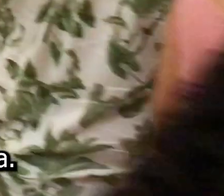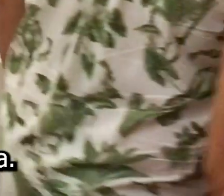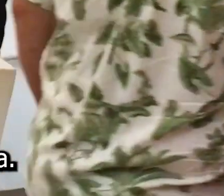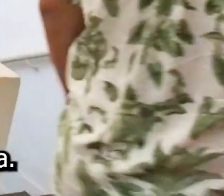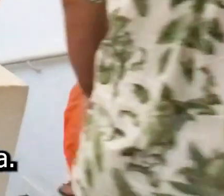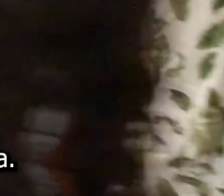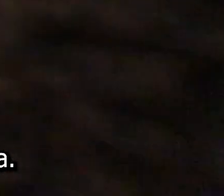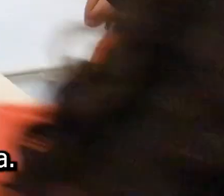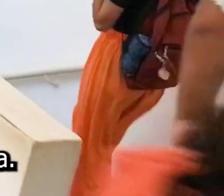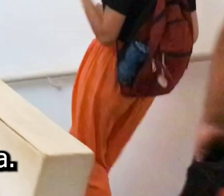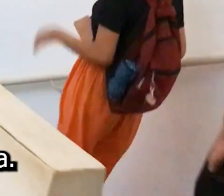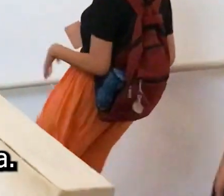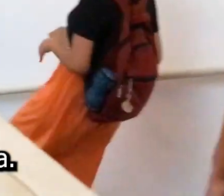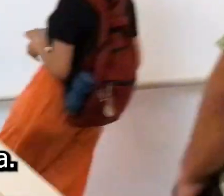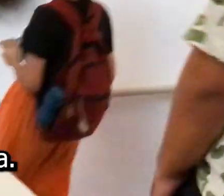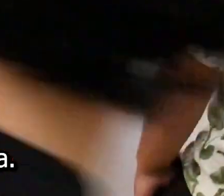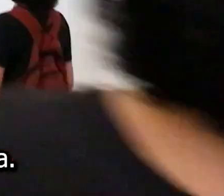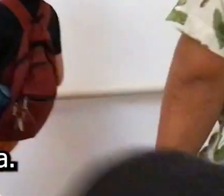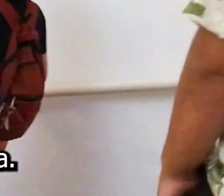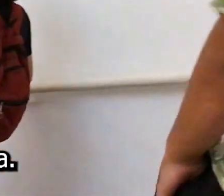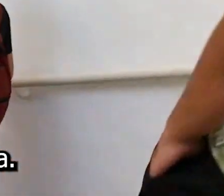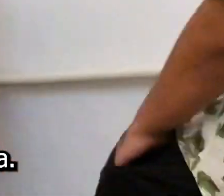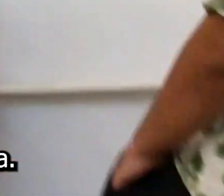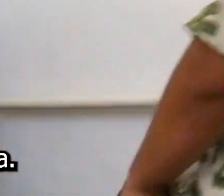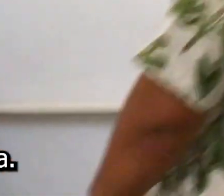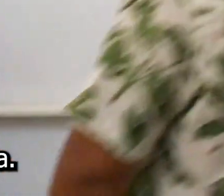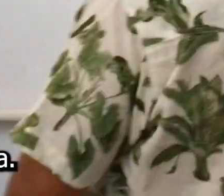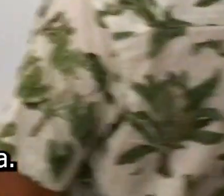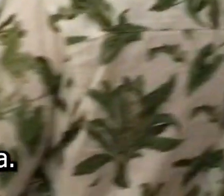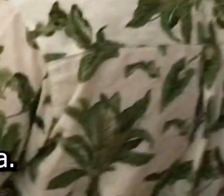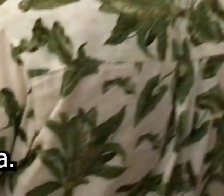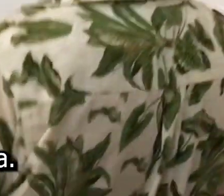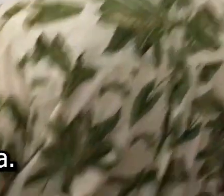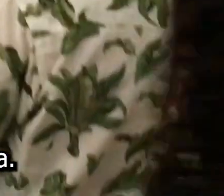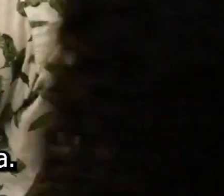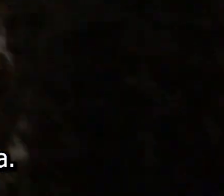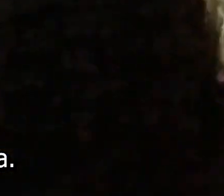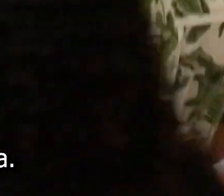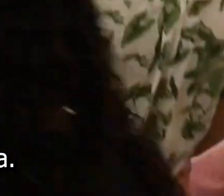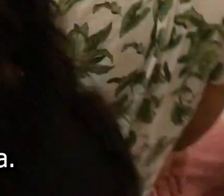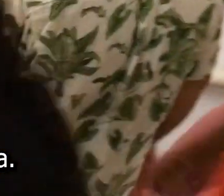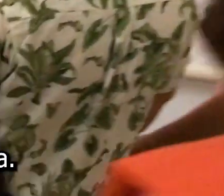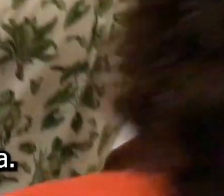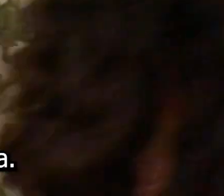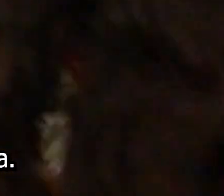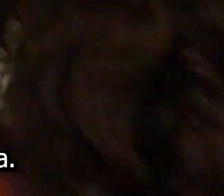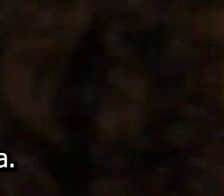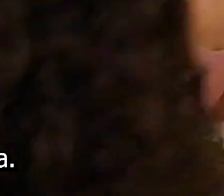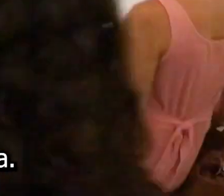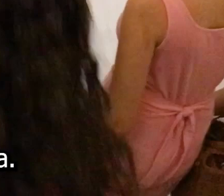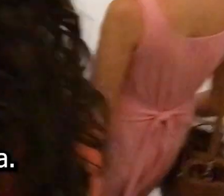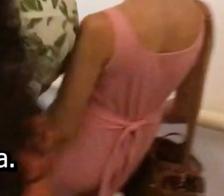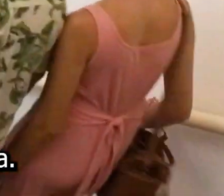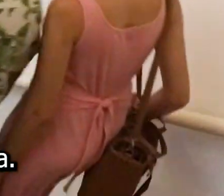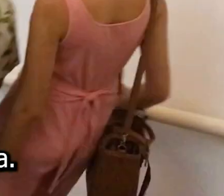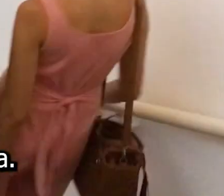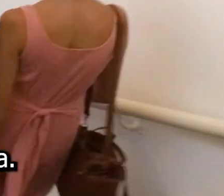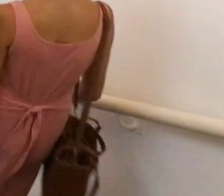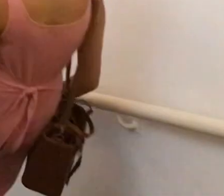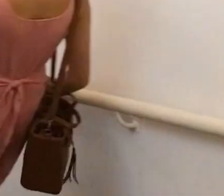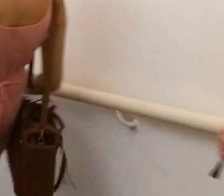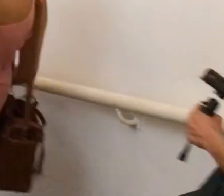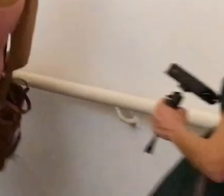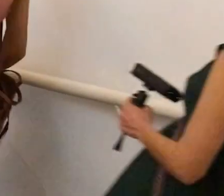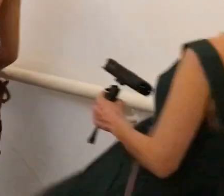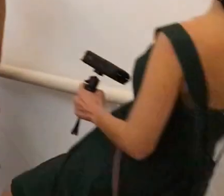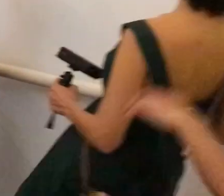como ela me dá uma coisa de vazio. Pisar no meio, quero se pisar no rabuxi. Olha como ela me dá uma coisa de vazio. Pisar no meio, quero se pisar no rabuxi. Pisar